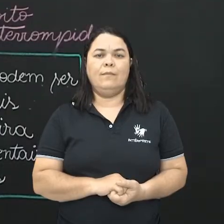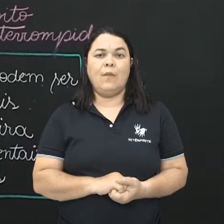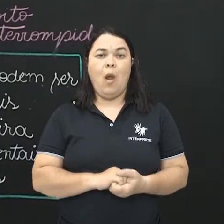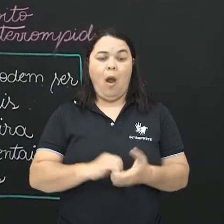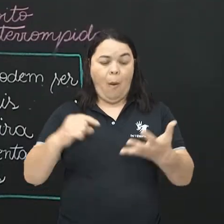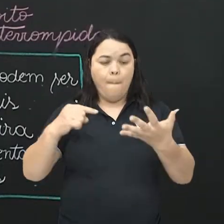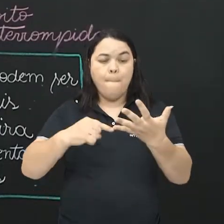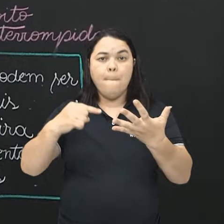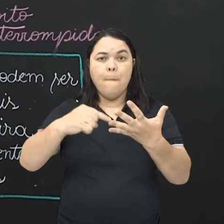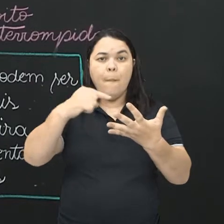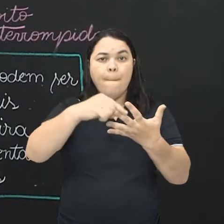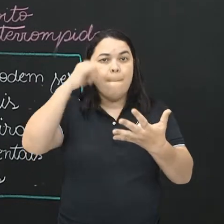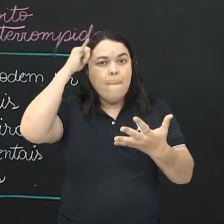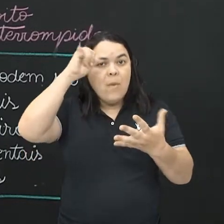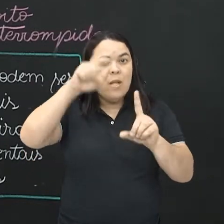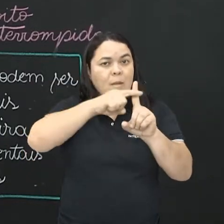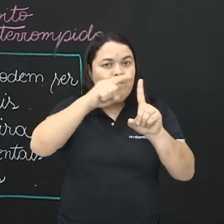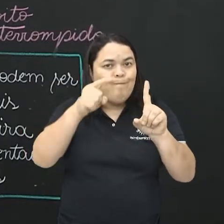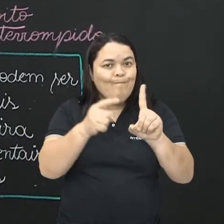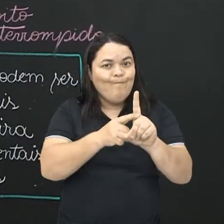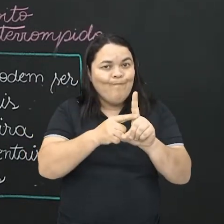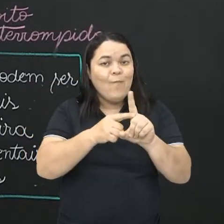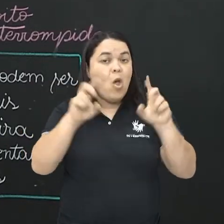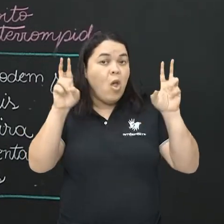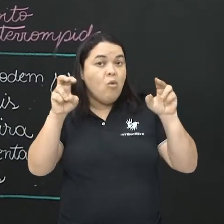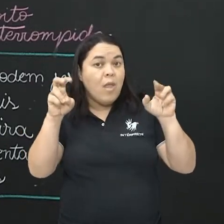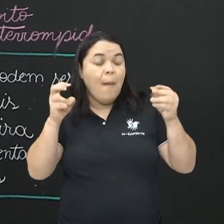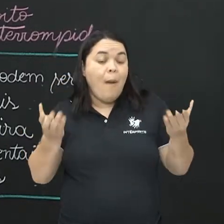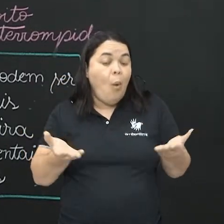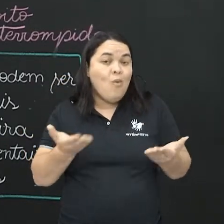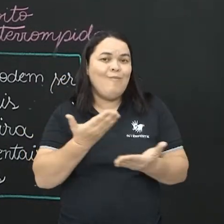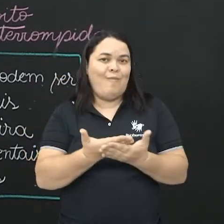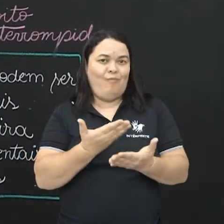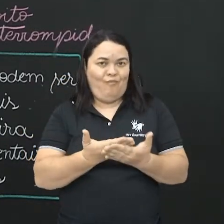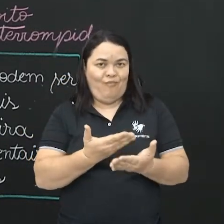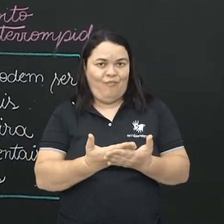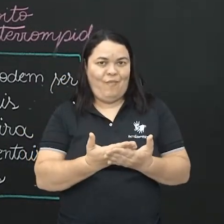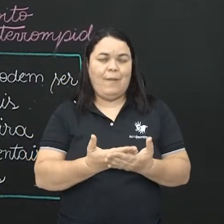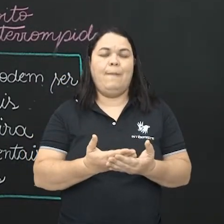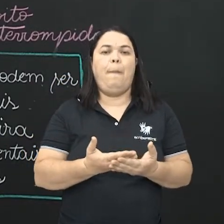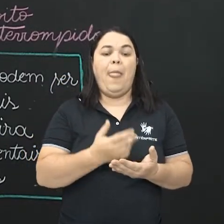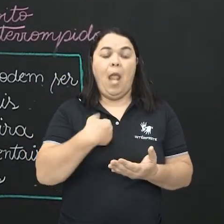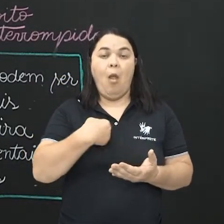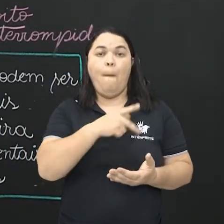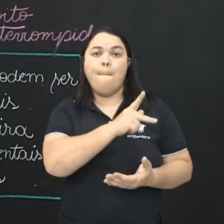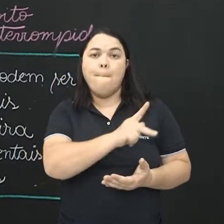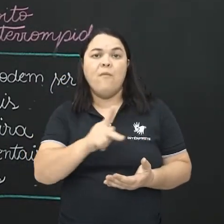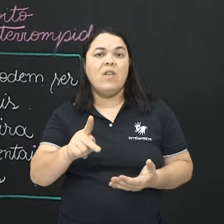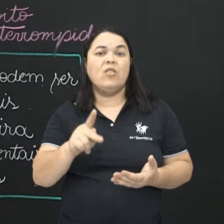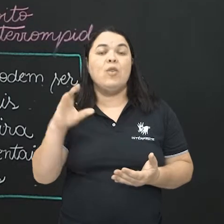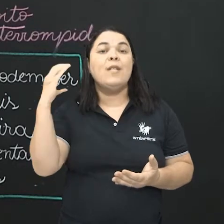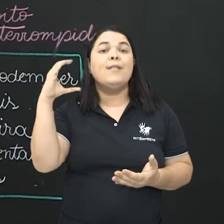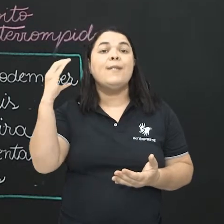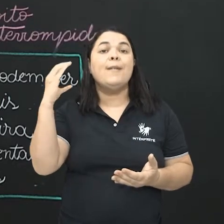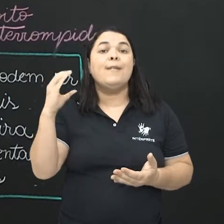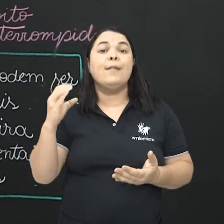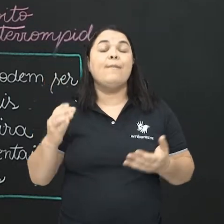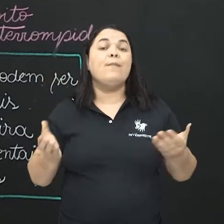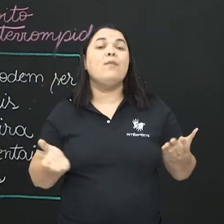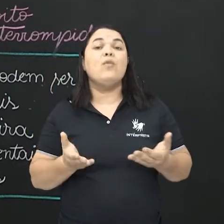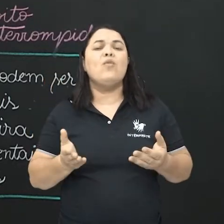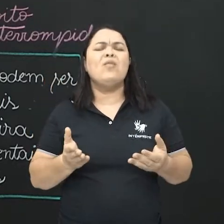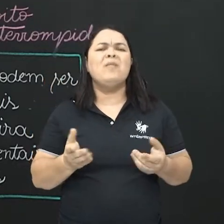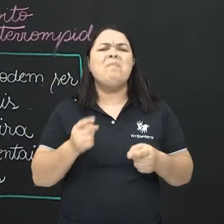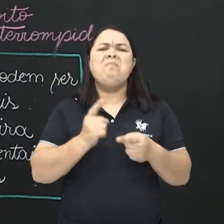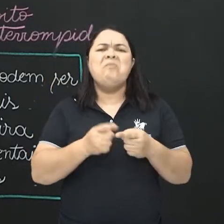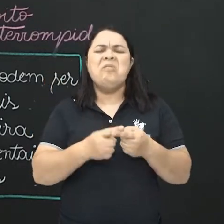Métodos contraceptivos. Esse é o tema da aula de hoje. Eu sou a professora Rafaela Lima, professora de ciências, e a gente traz essa aula por